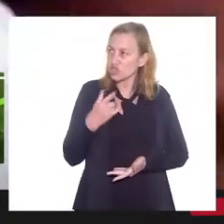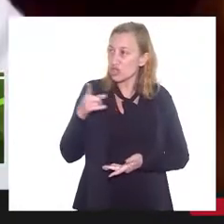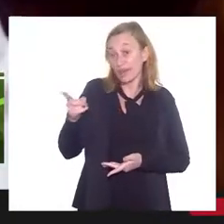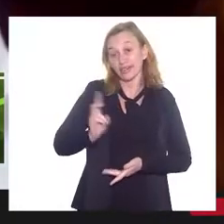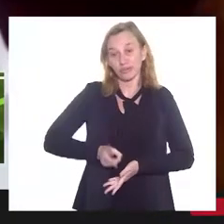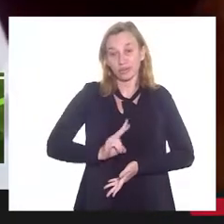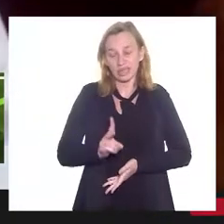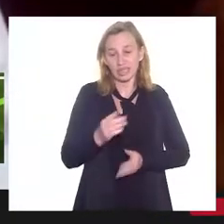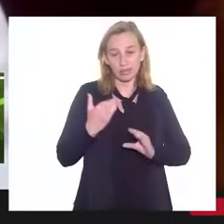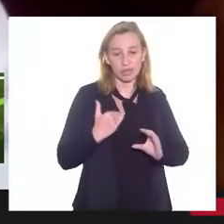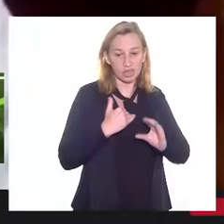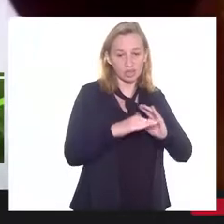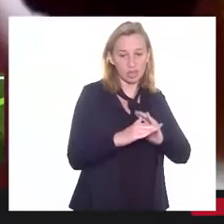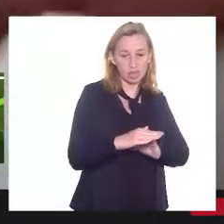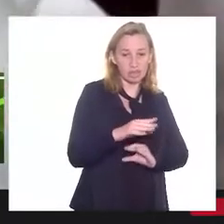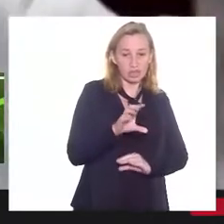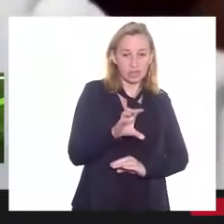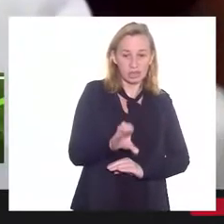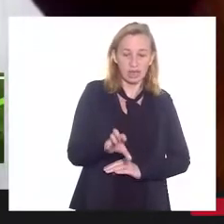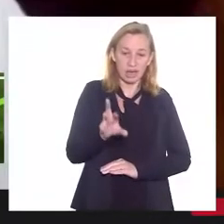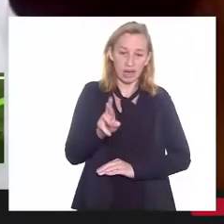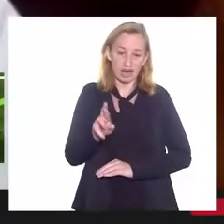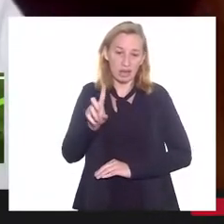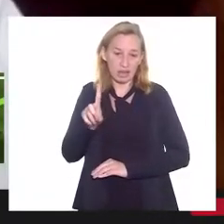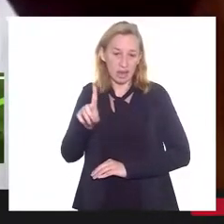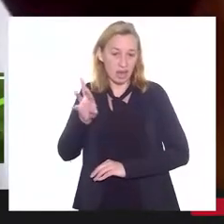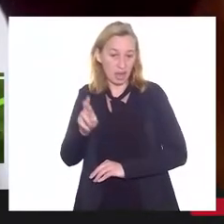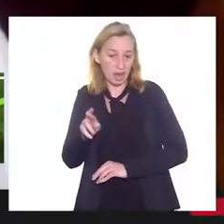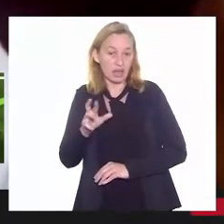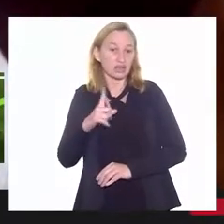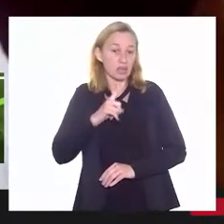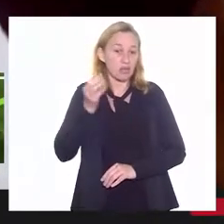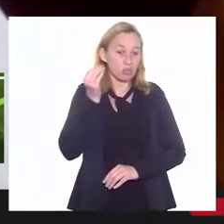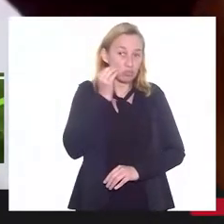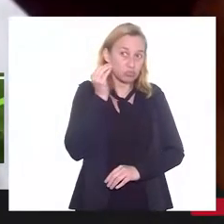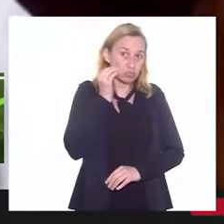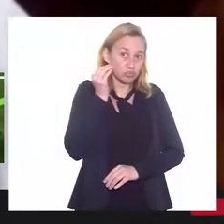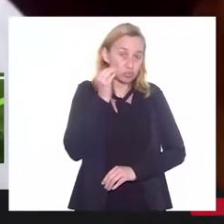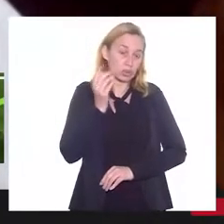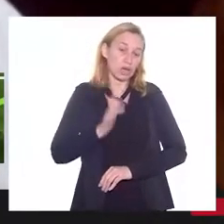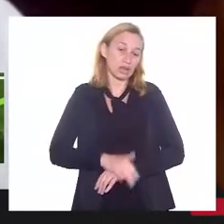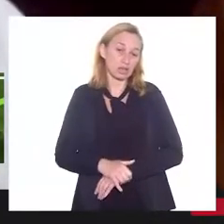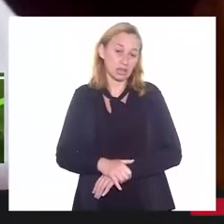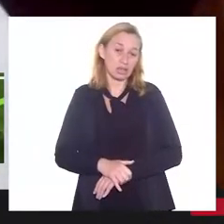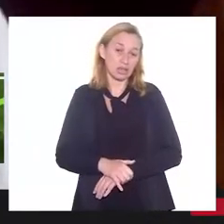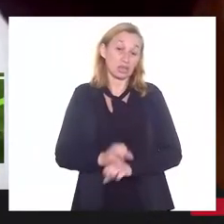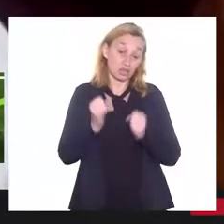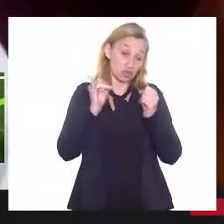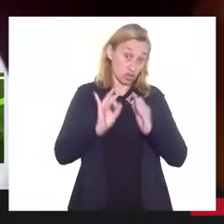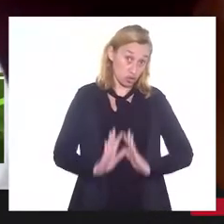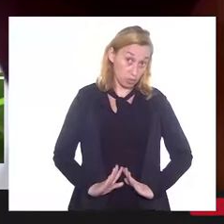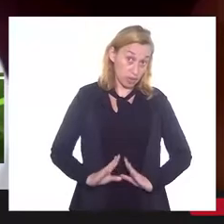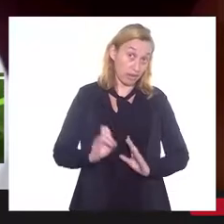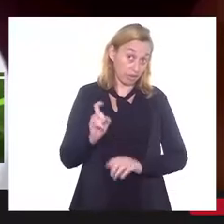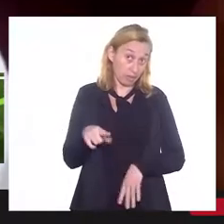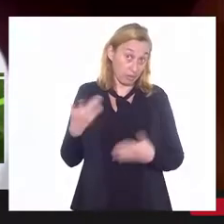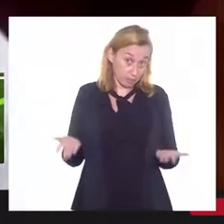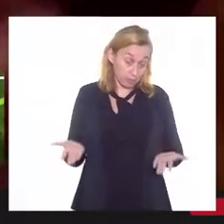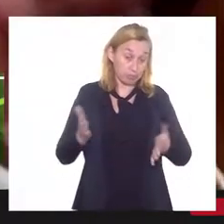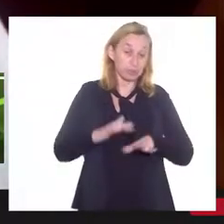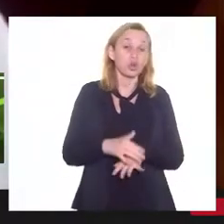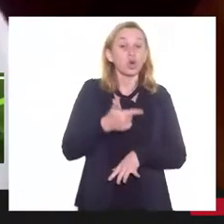ele como sempre encaminhou para o CR Dr que teve a oportunidade de se explicar né